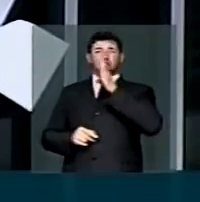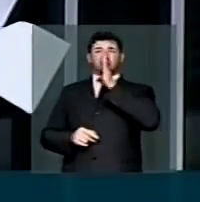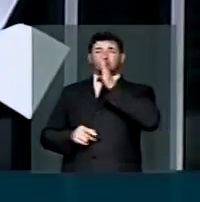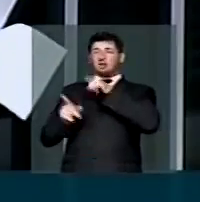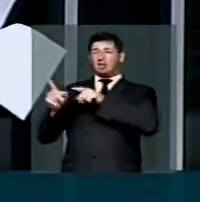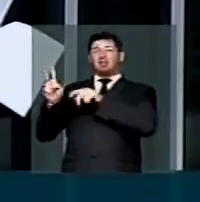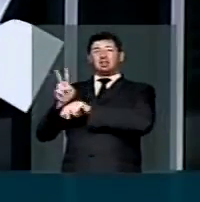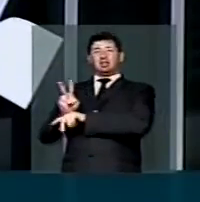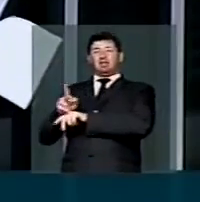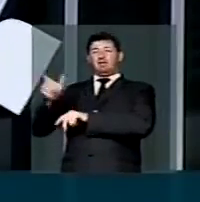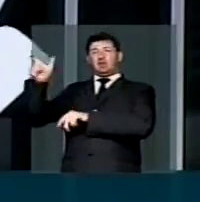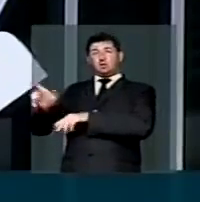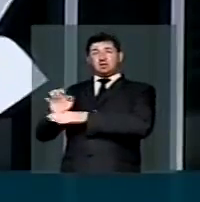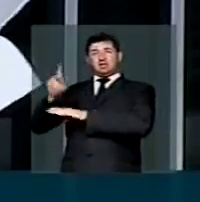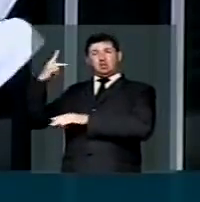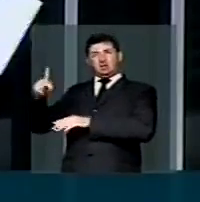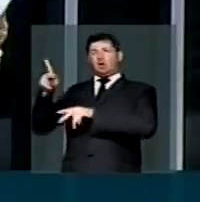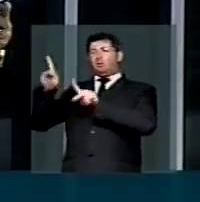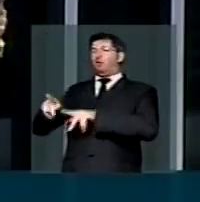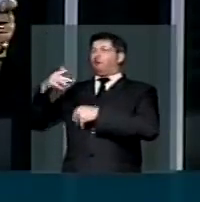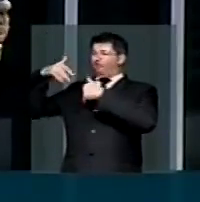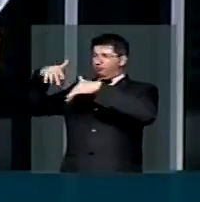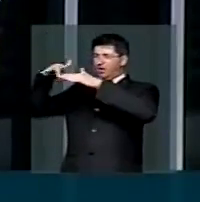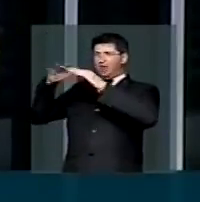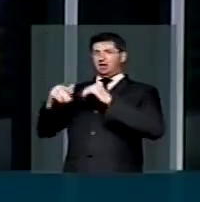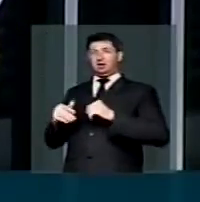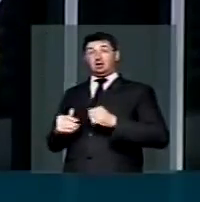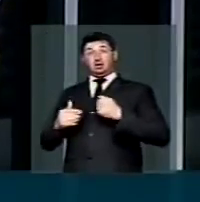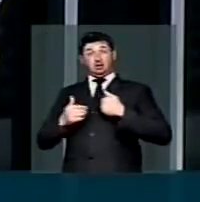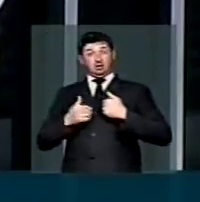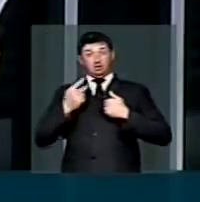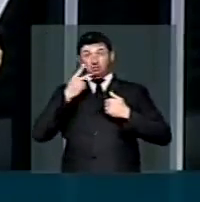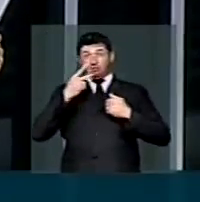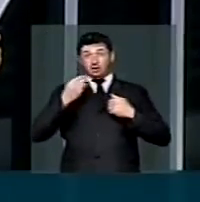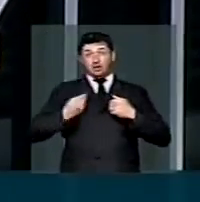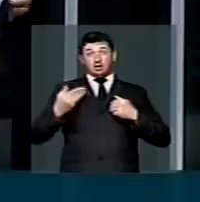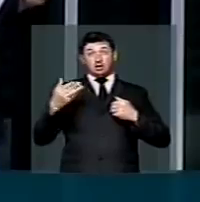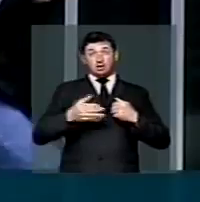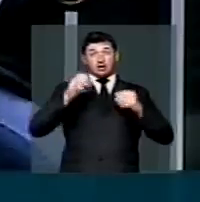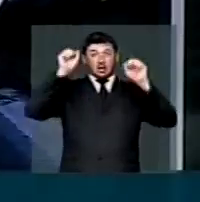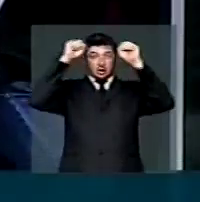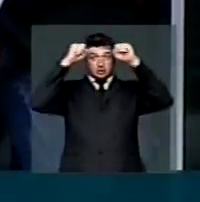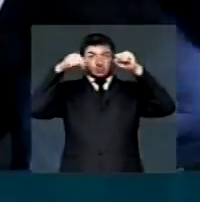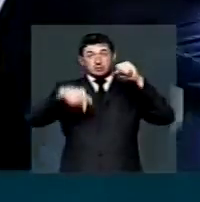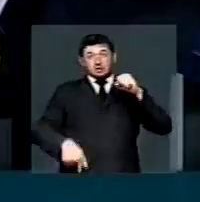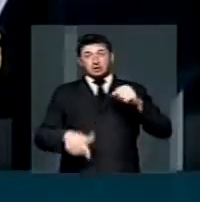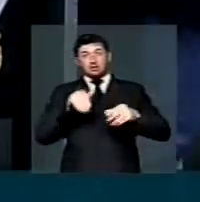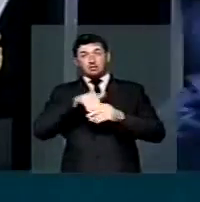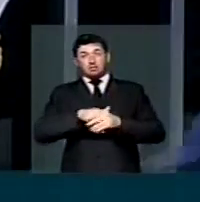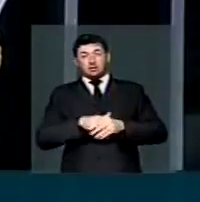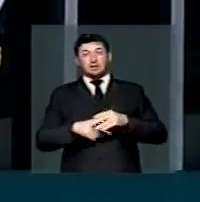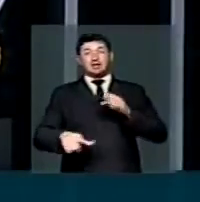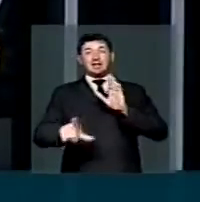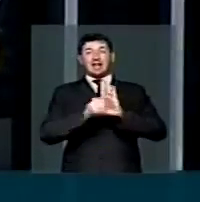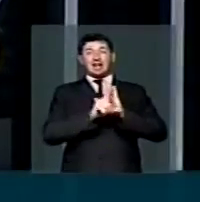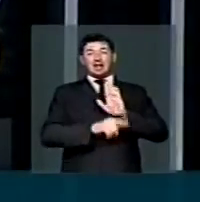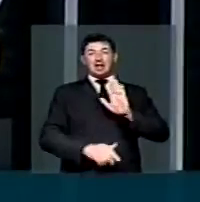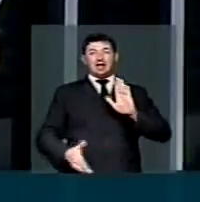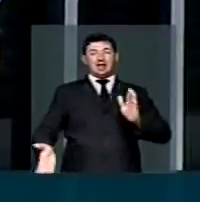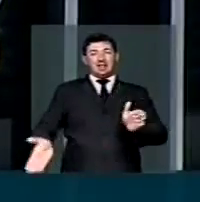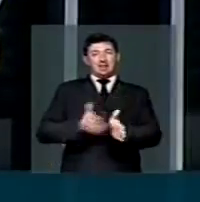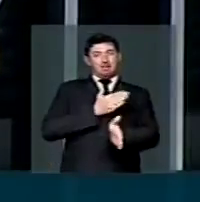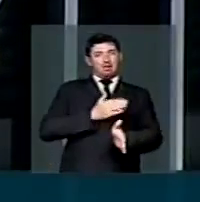como defensor do seu estado e do seu povo. Ora, o que eu falei sobre a presença de Xuxa na votação da Lei da Palmada não